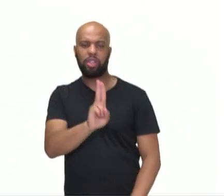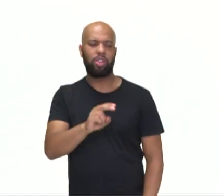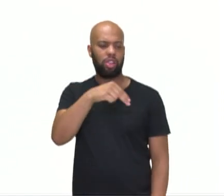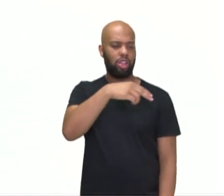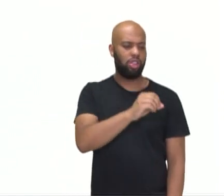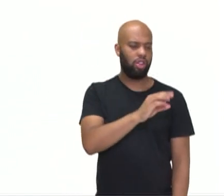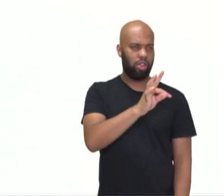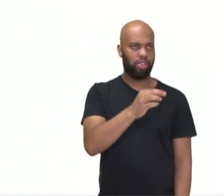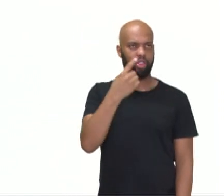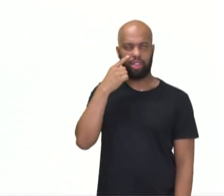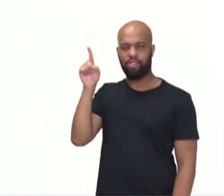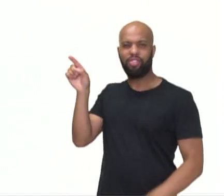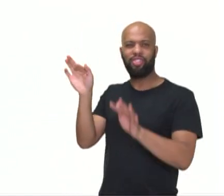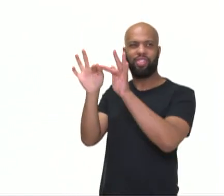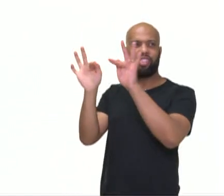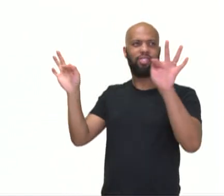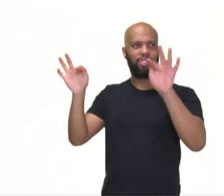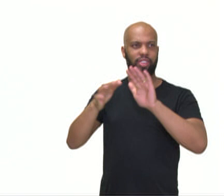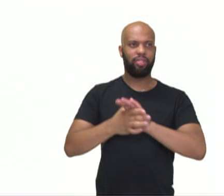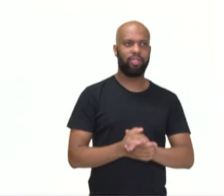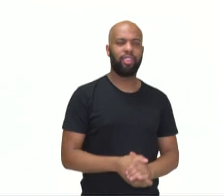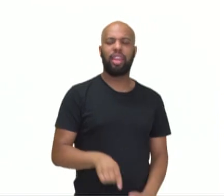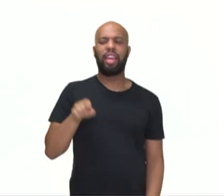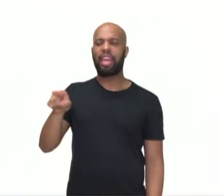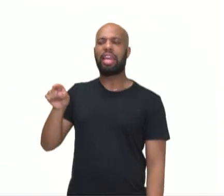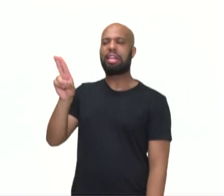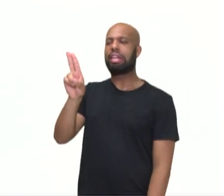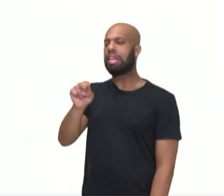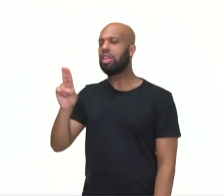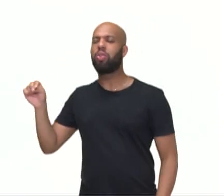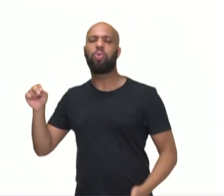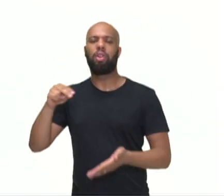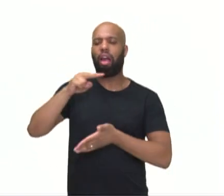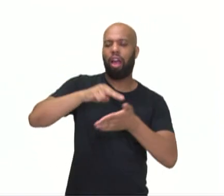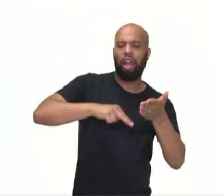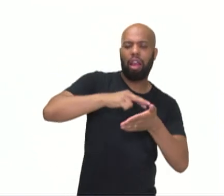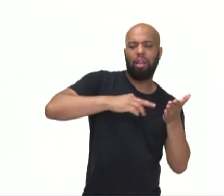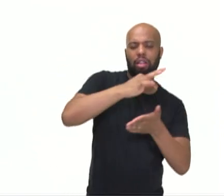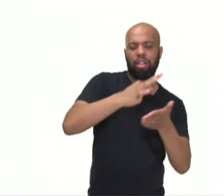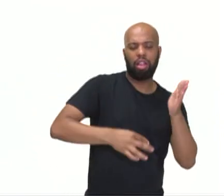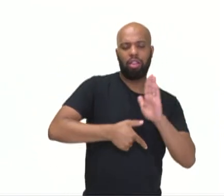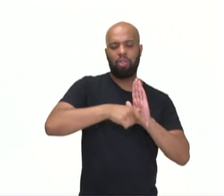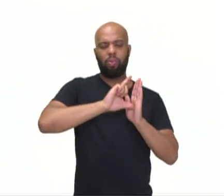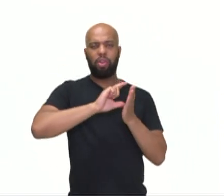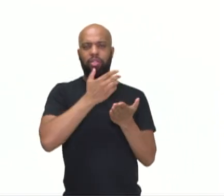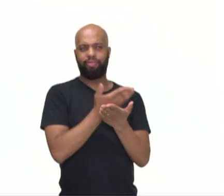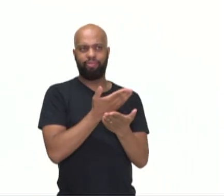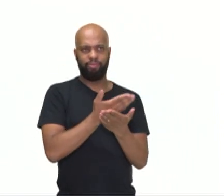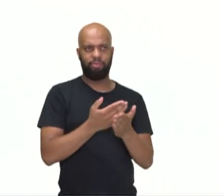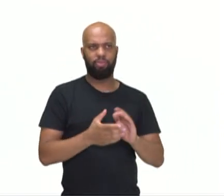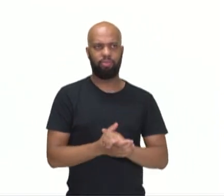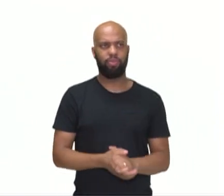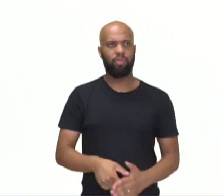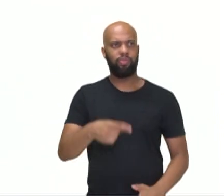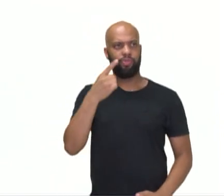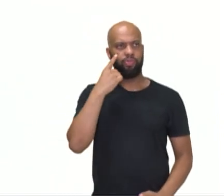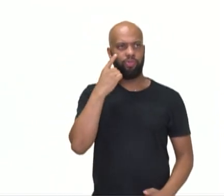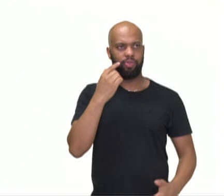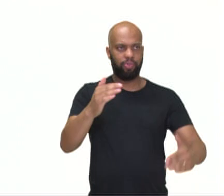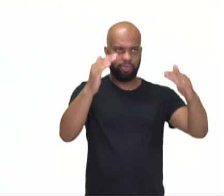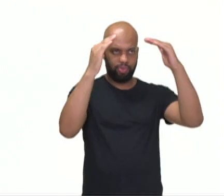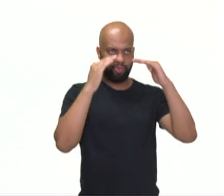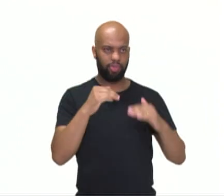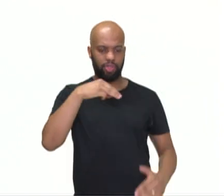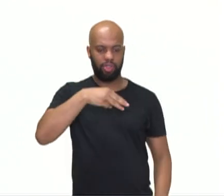reads the text before class. Ele nunca lê os textos antes da aula. My kids never eat meat.